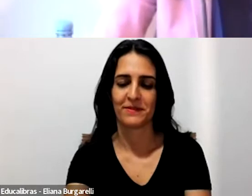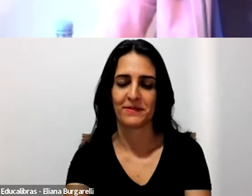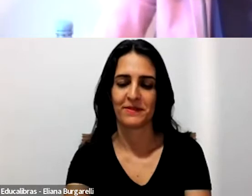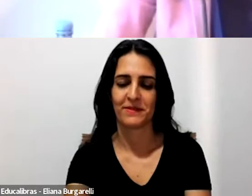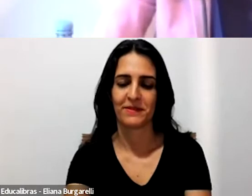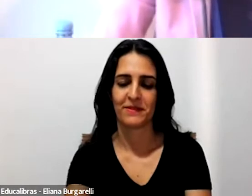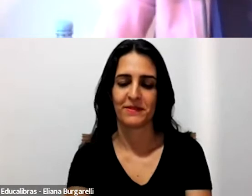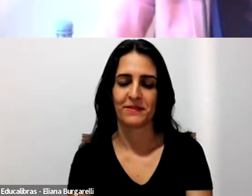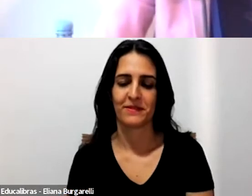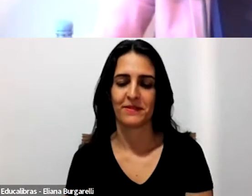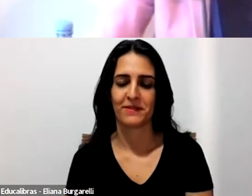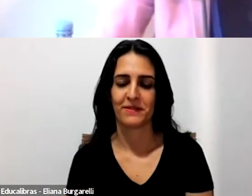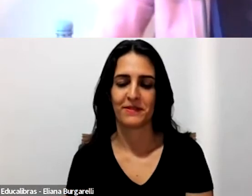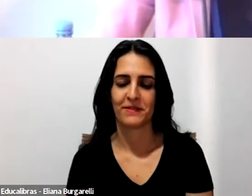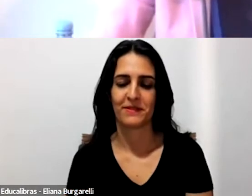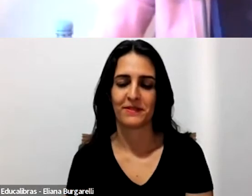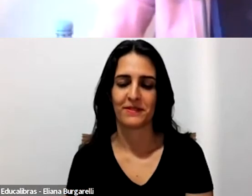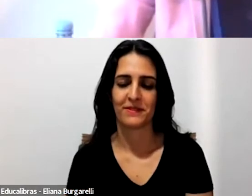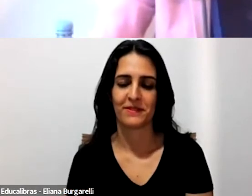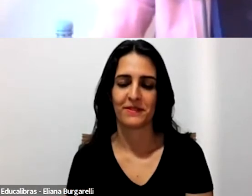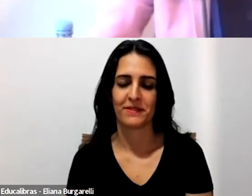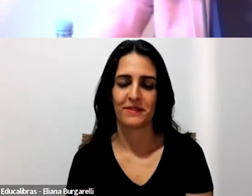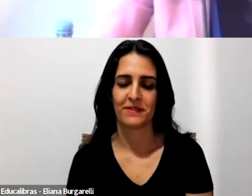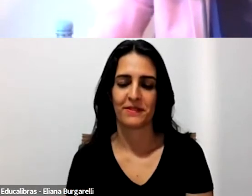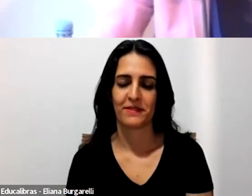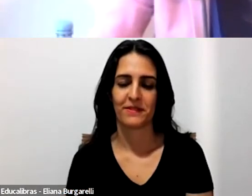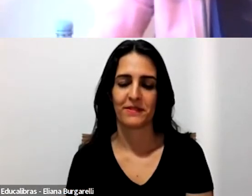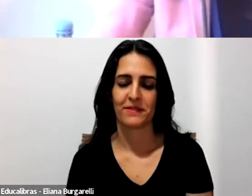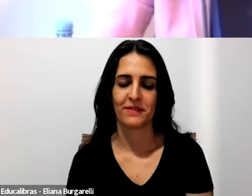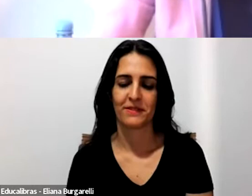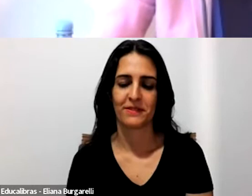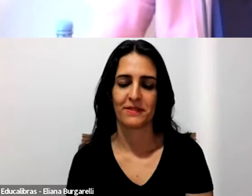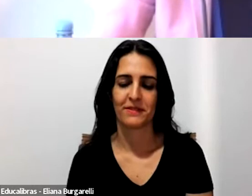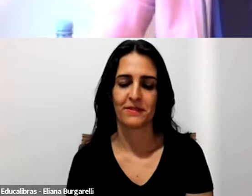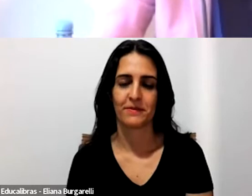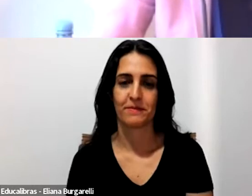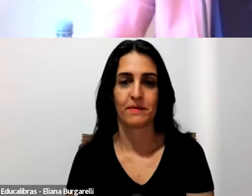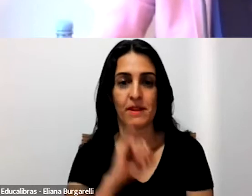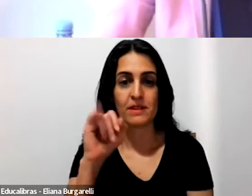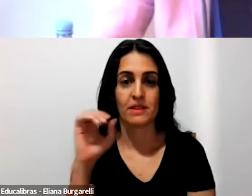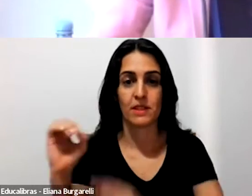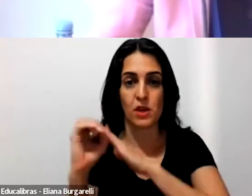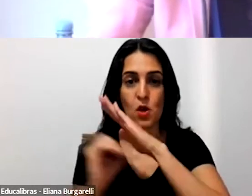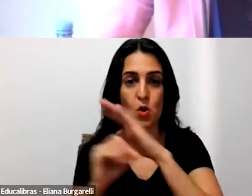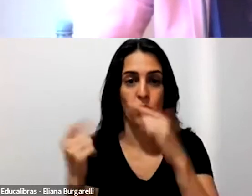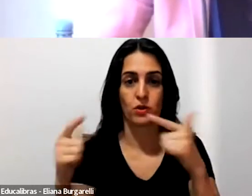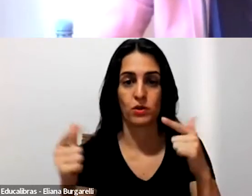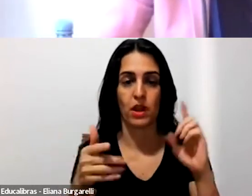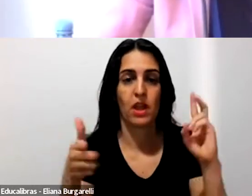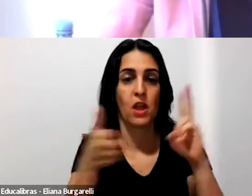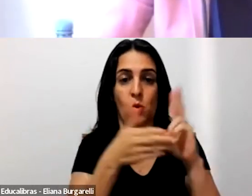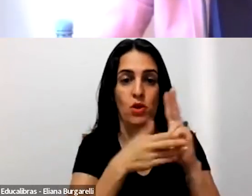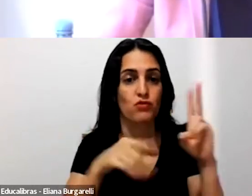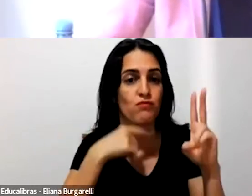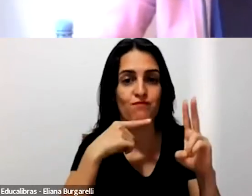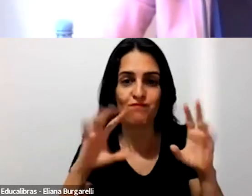la mobilisation des indigènes. Ici, il n'y aurait pas forcément une mobilisation aussi importante contre l'accord UE-Mercosur, accord de